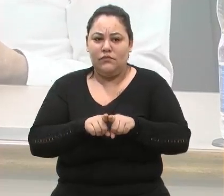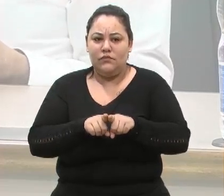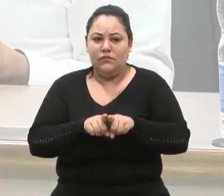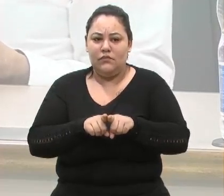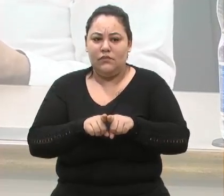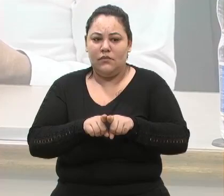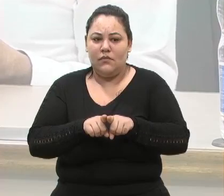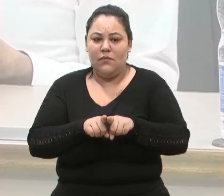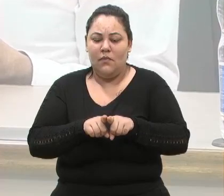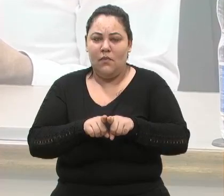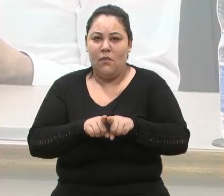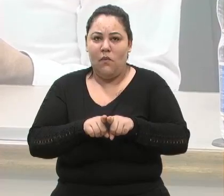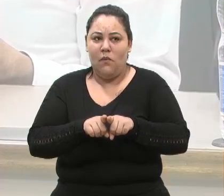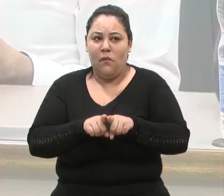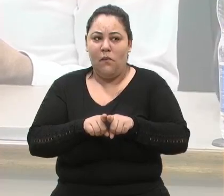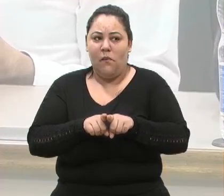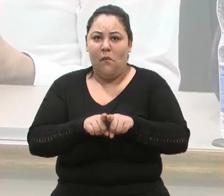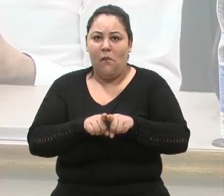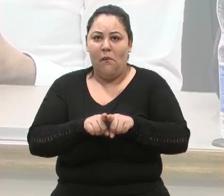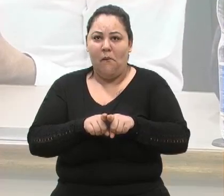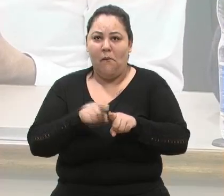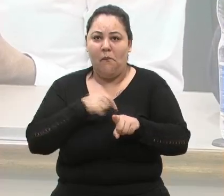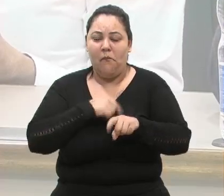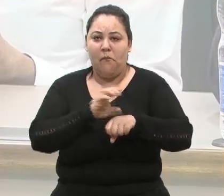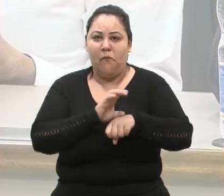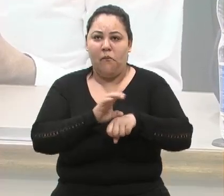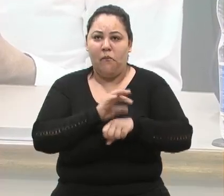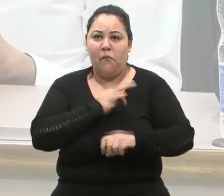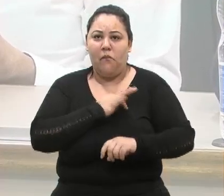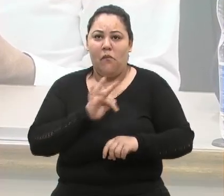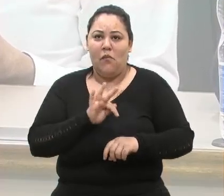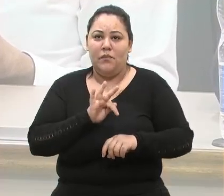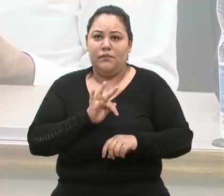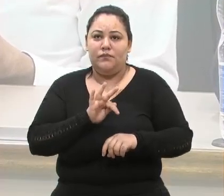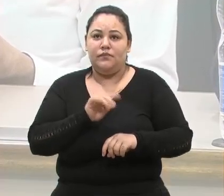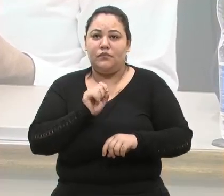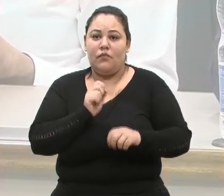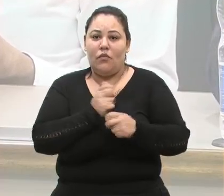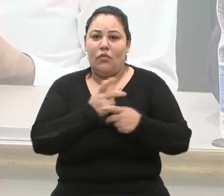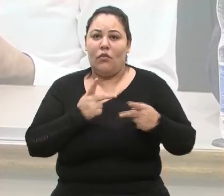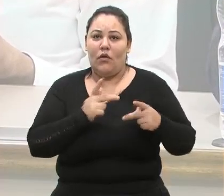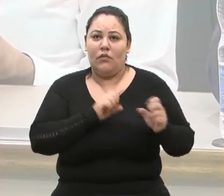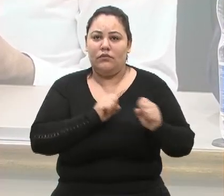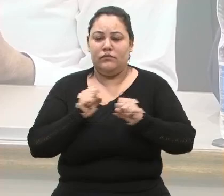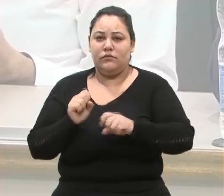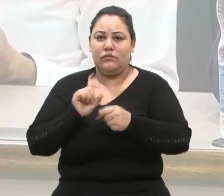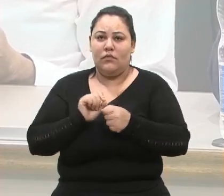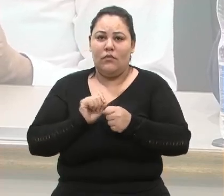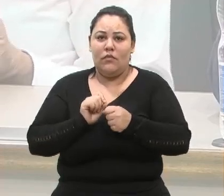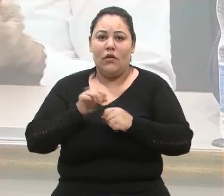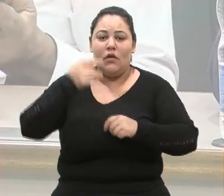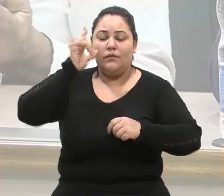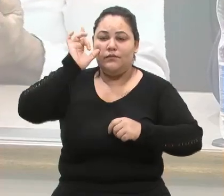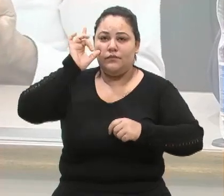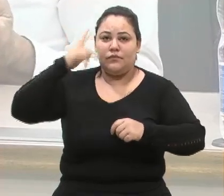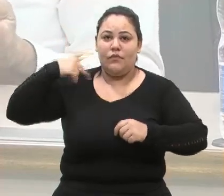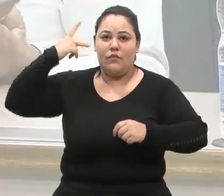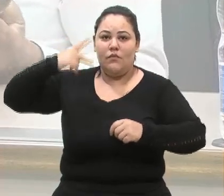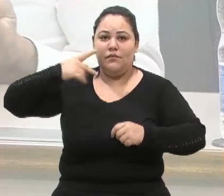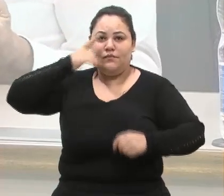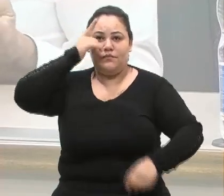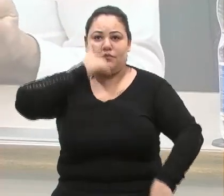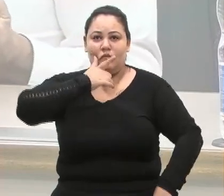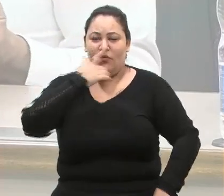superior a Caxias do Sul, a lei estadual, federal, e que ajustem pode ser feitos. Ontem o vereador Lucas Carinhato saiu todo